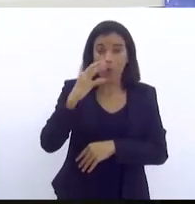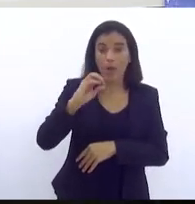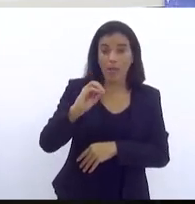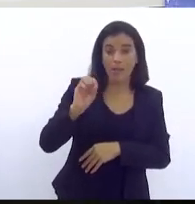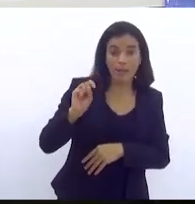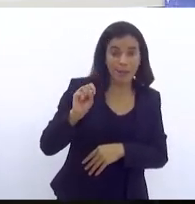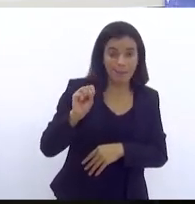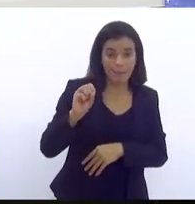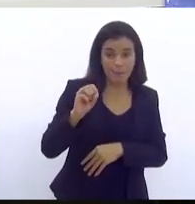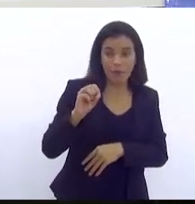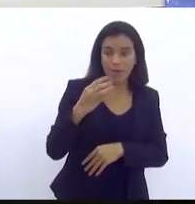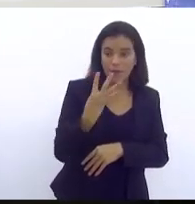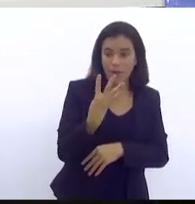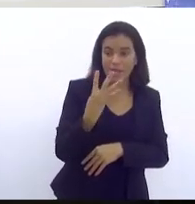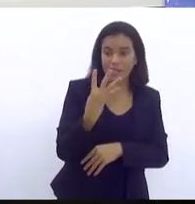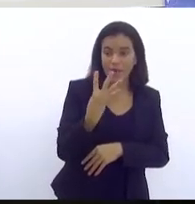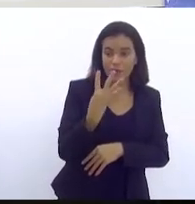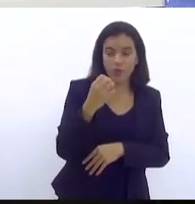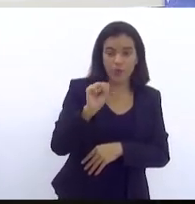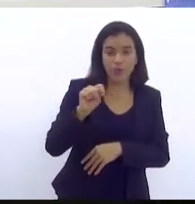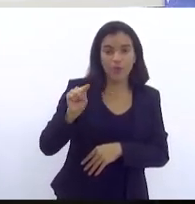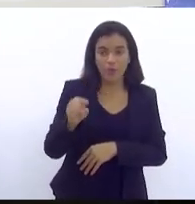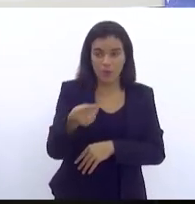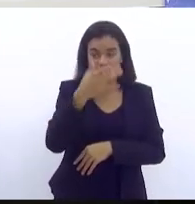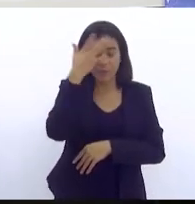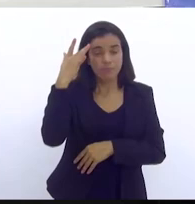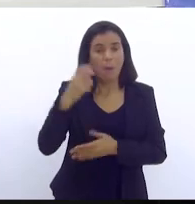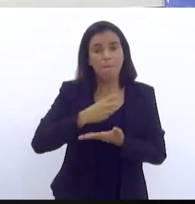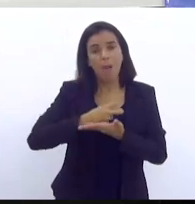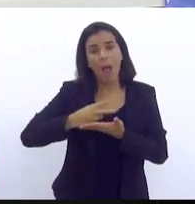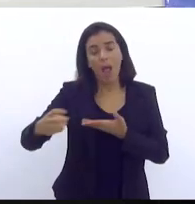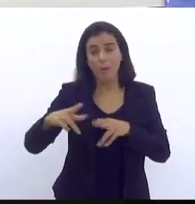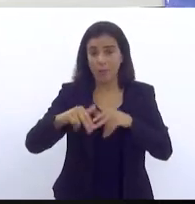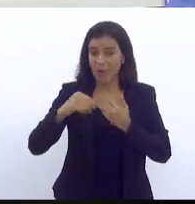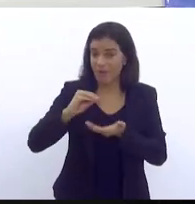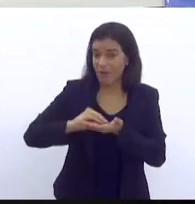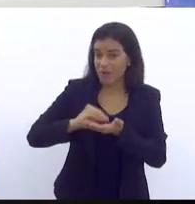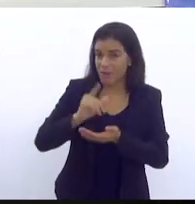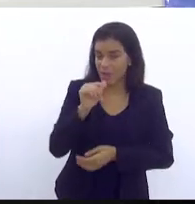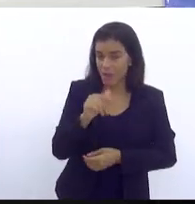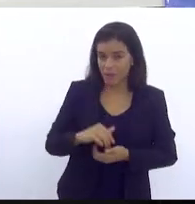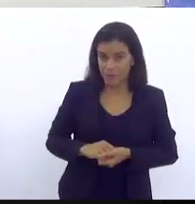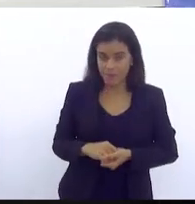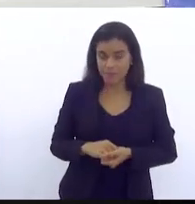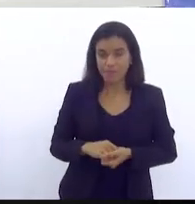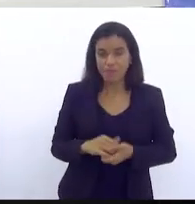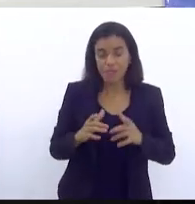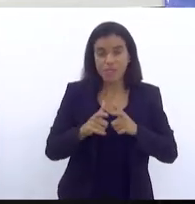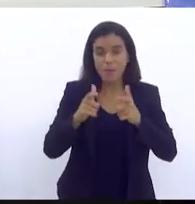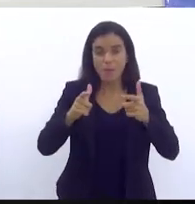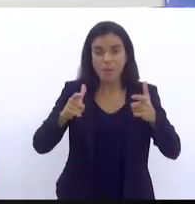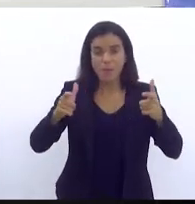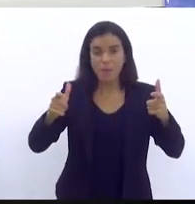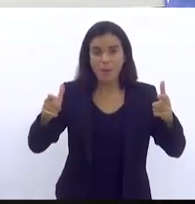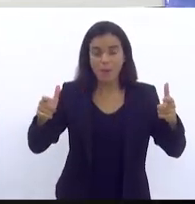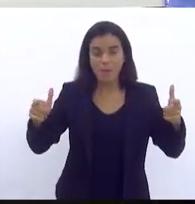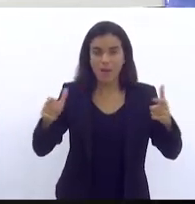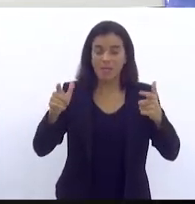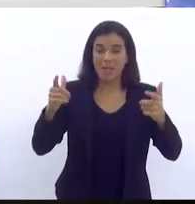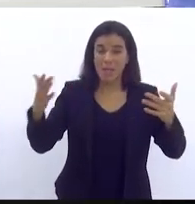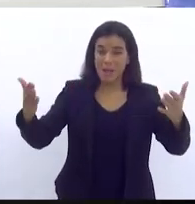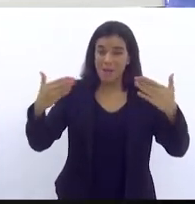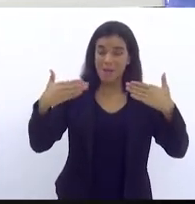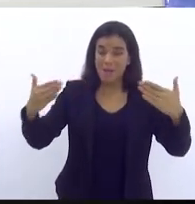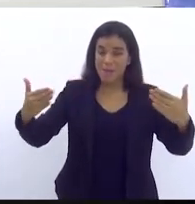de calor nas regiões metropolitanas brasileiras isso vem aumentando desde então com as ondas de calor a